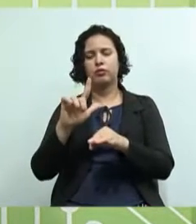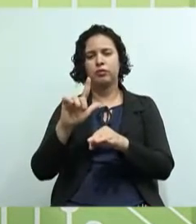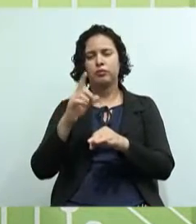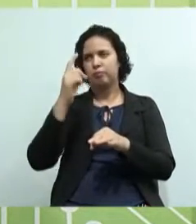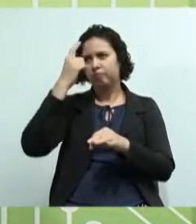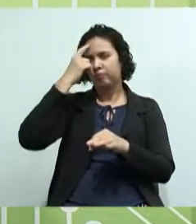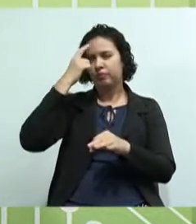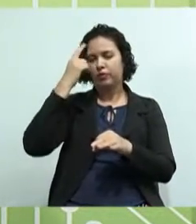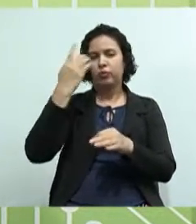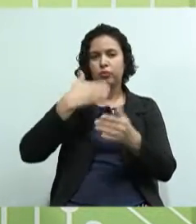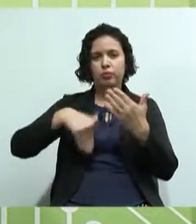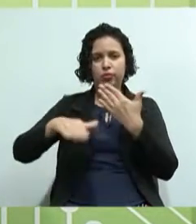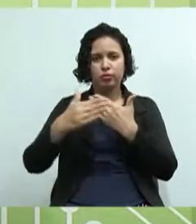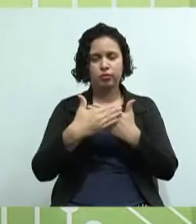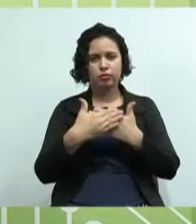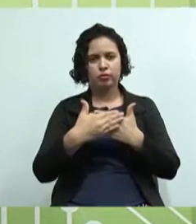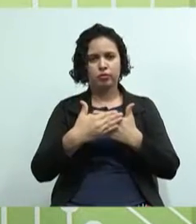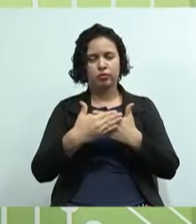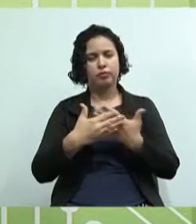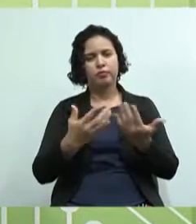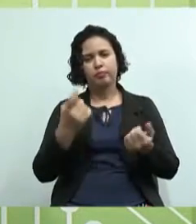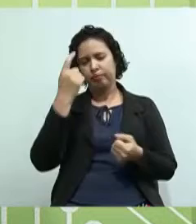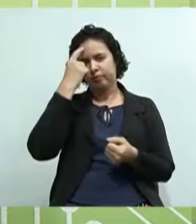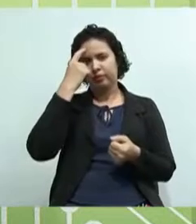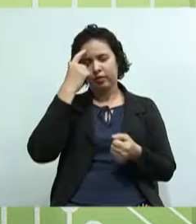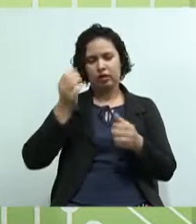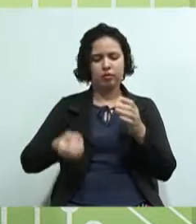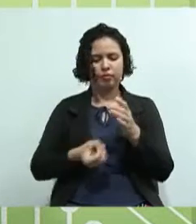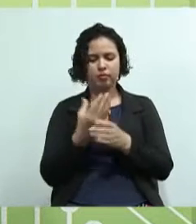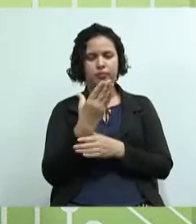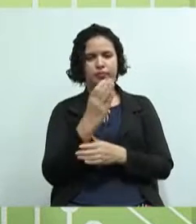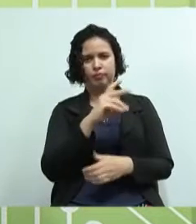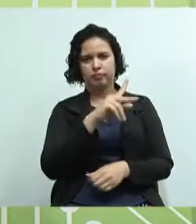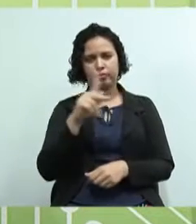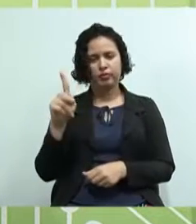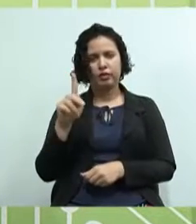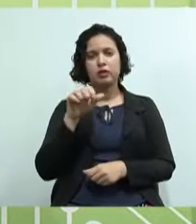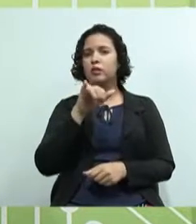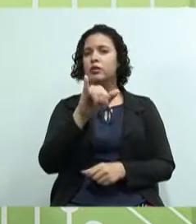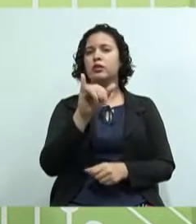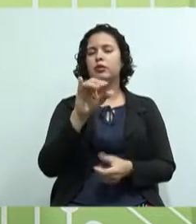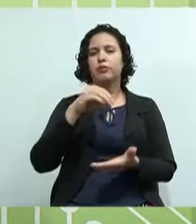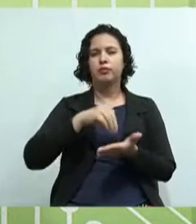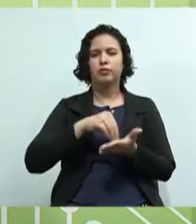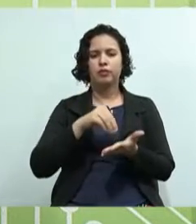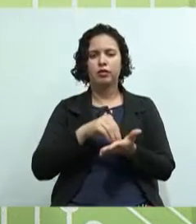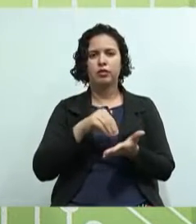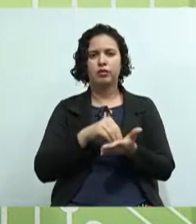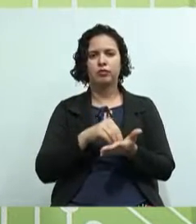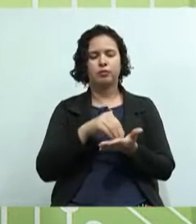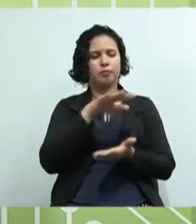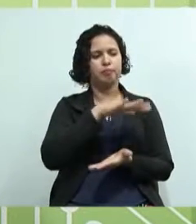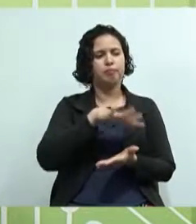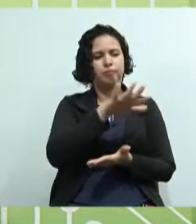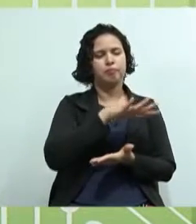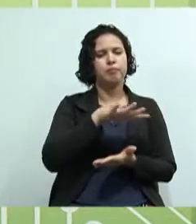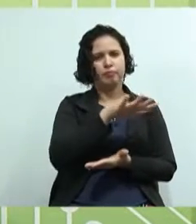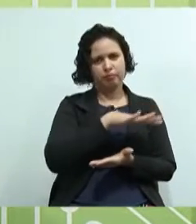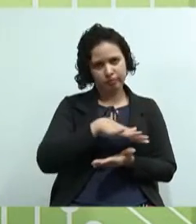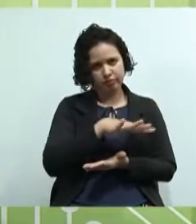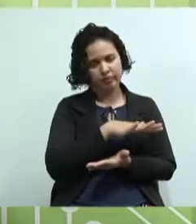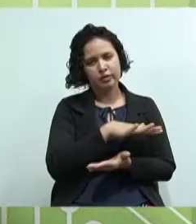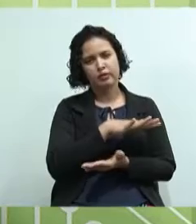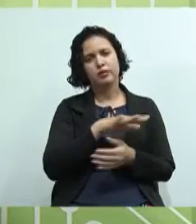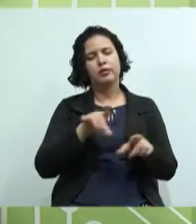todo. Opa, não dá para pensar em abrir uma nova empresa, uma nova filial, se eu não tenho o quê? Espaço para poder